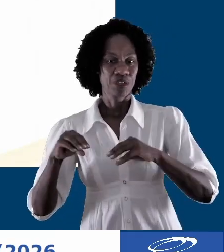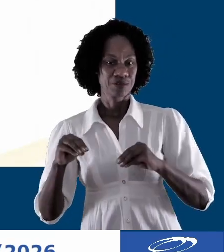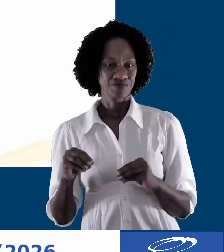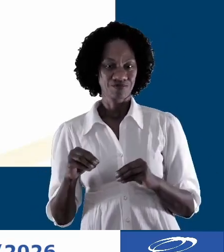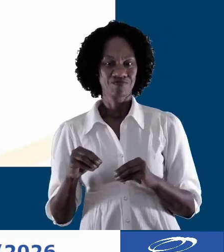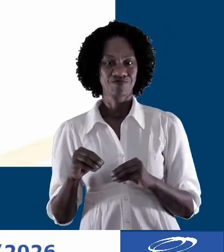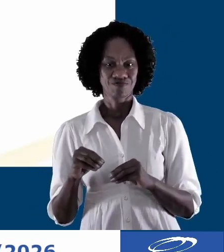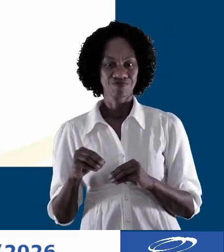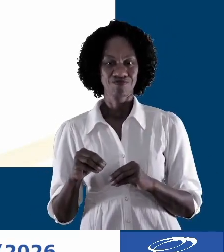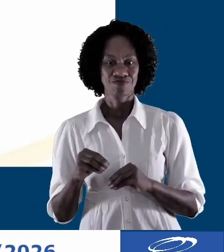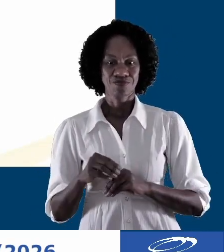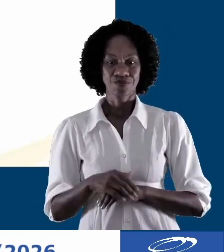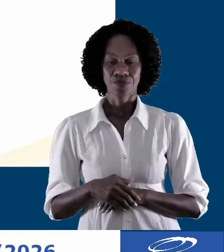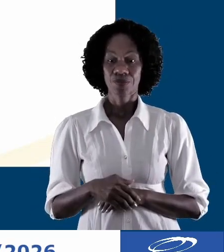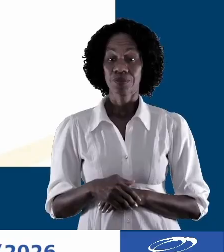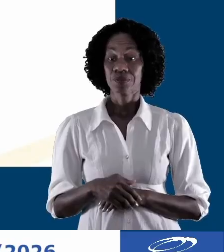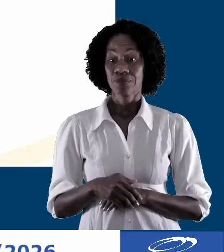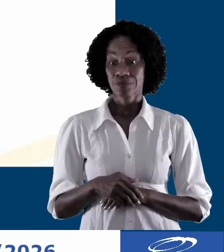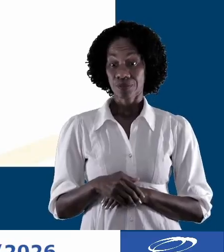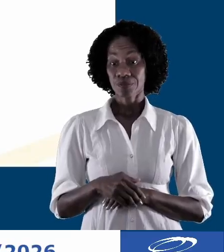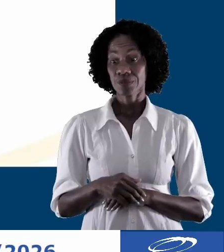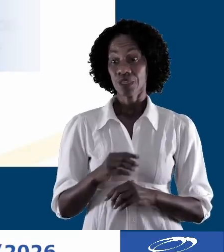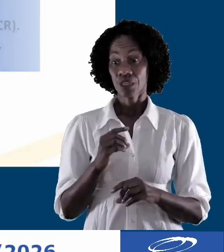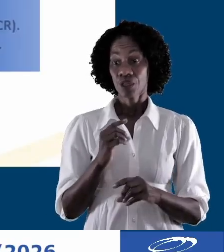Em relação ao diagnóstico da tuberculose vertebral,